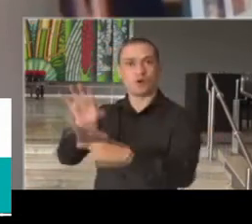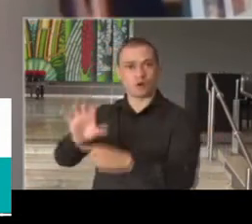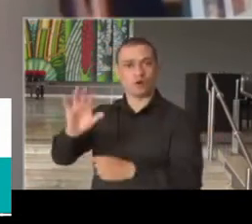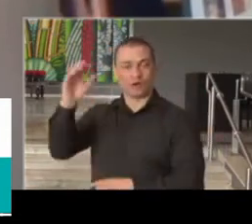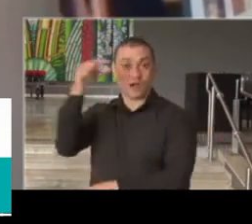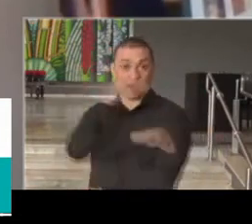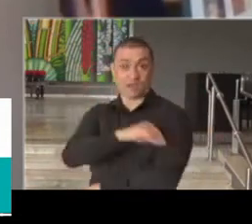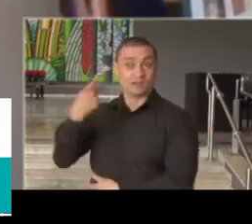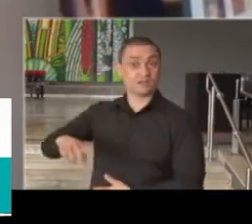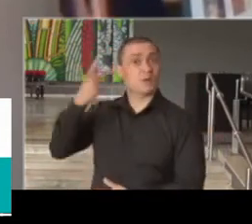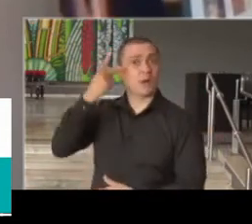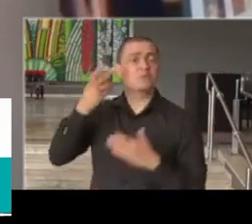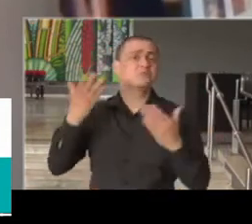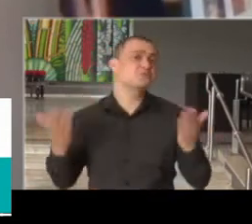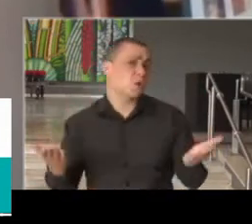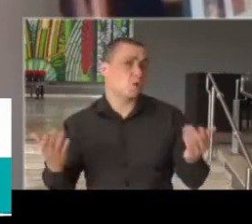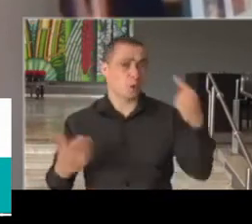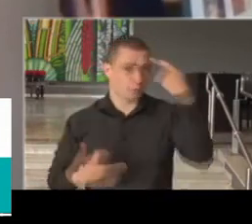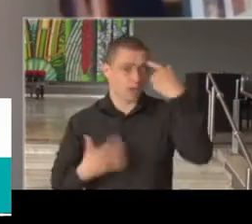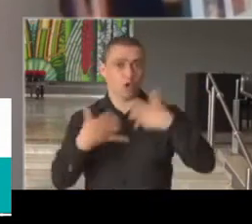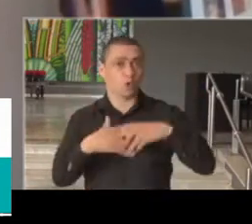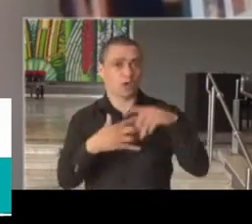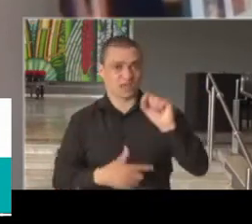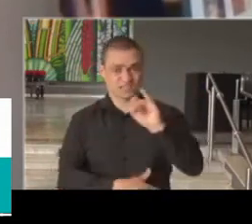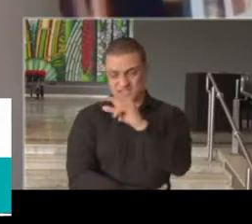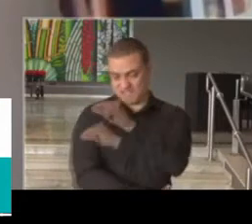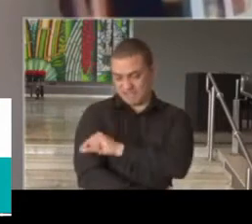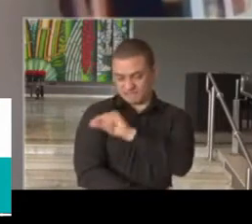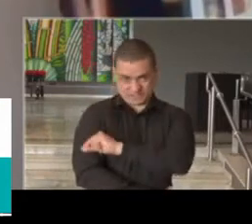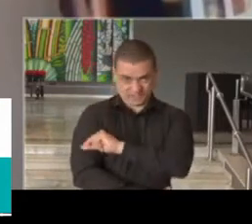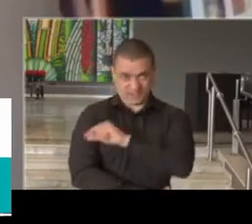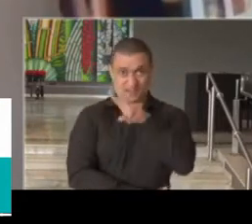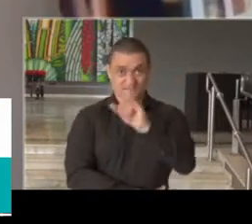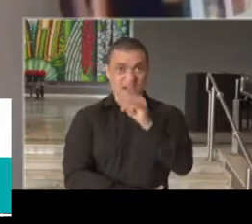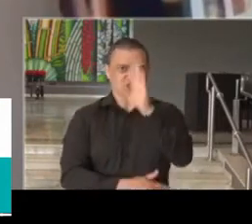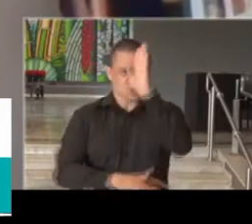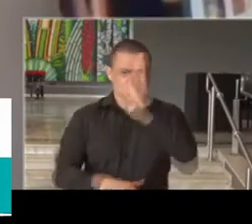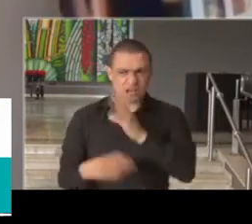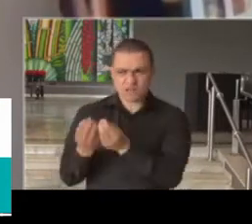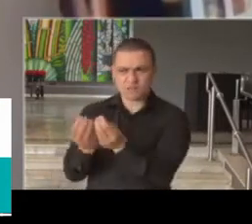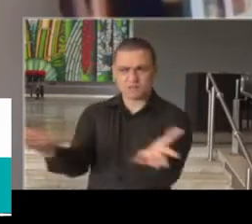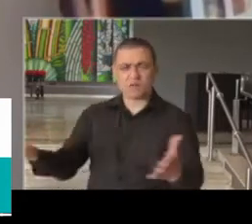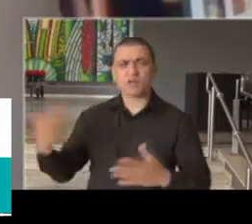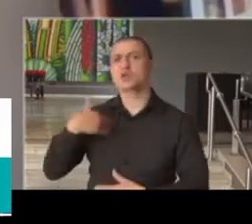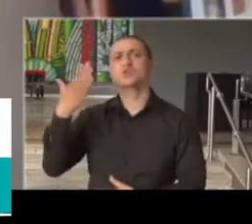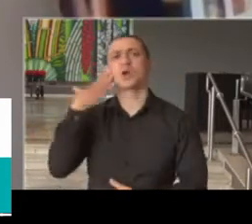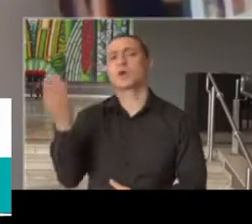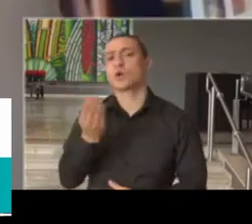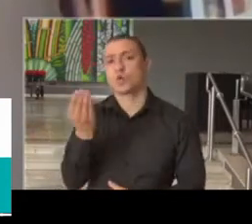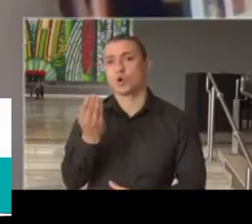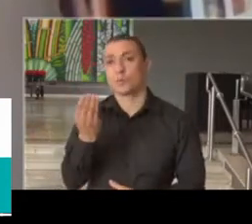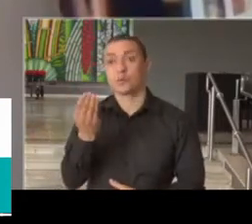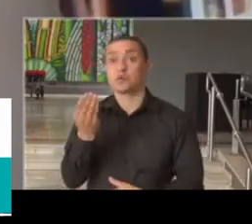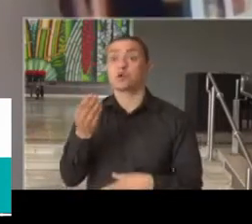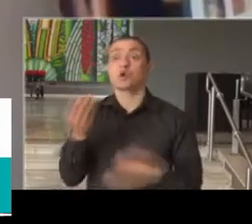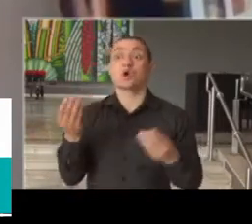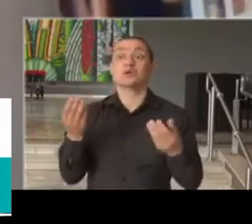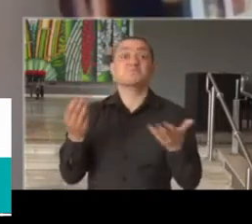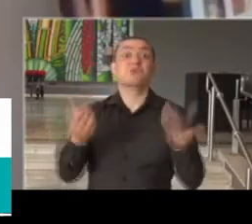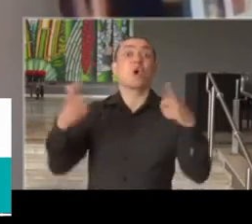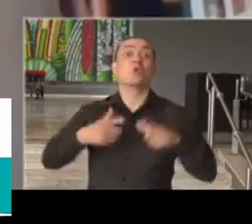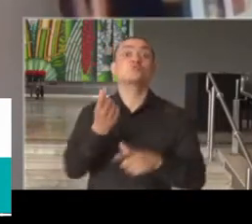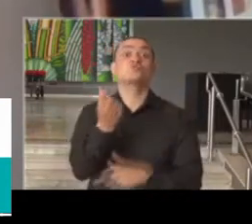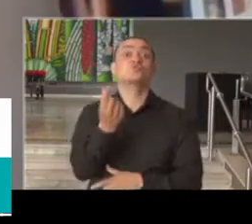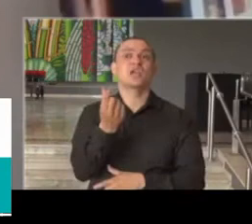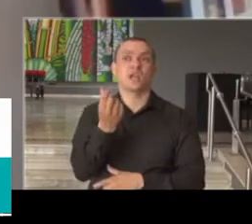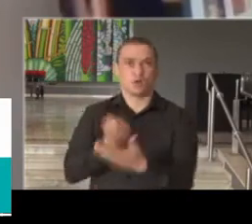Vacinação. Então, considerando que a vacina será oferecida de forma gratuita, eu gostaria de saber, nessa hipótese, de onde